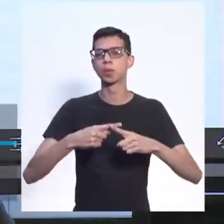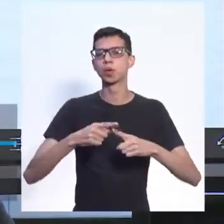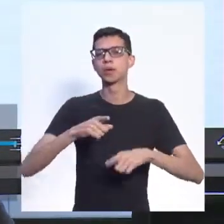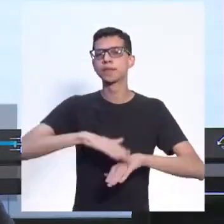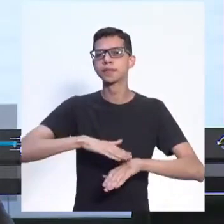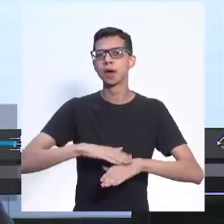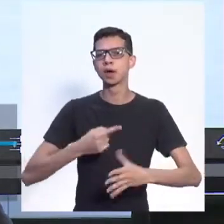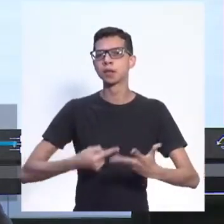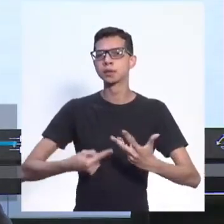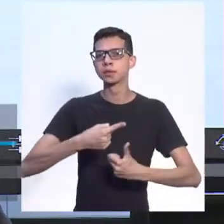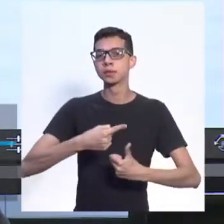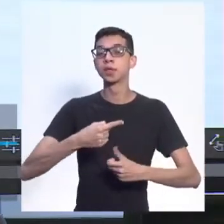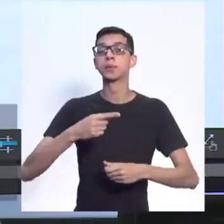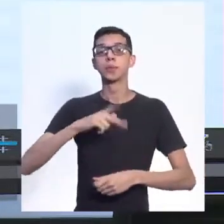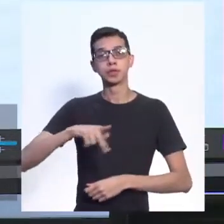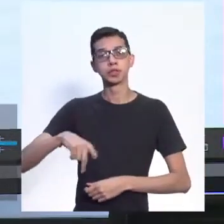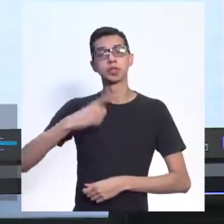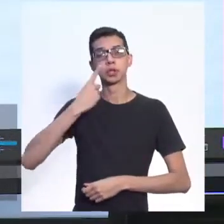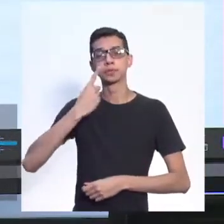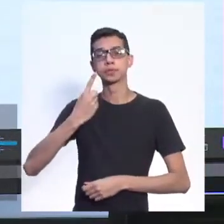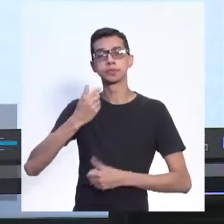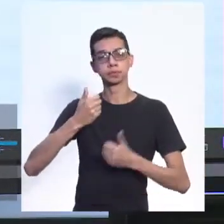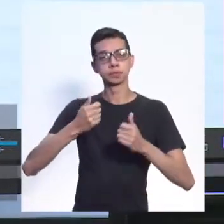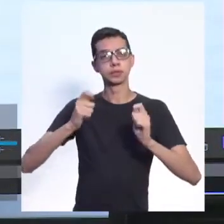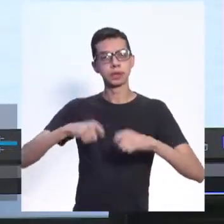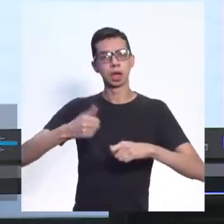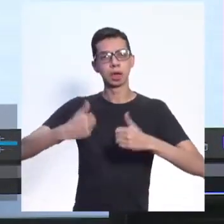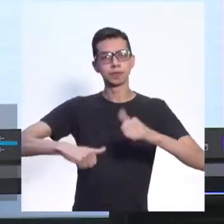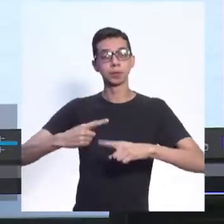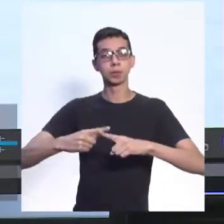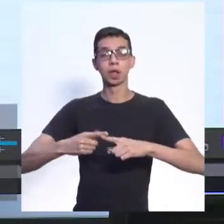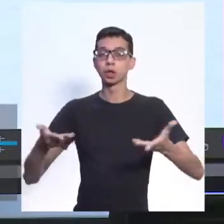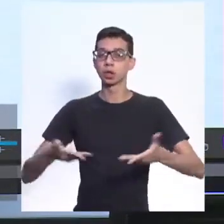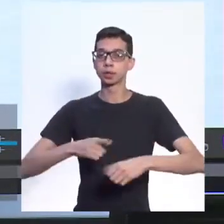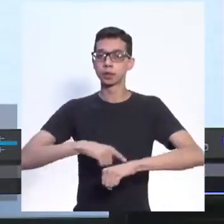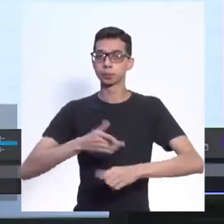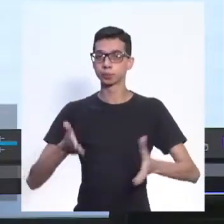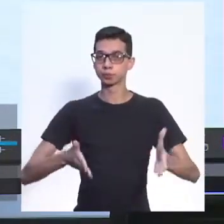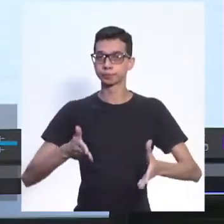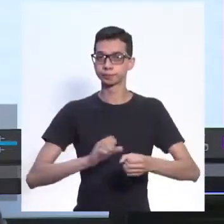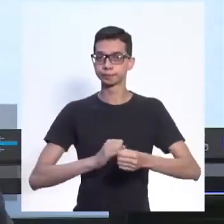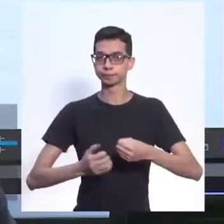o professor vai ter mais uma ferramenta de avaliação desse período de pandemia, certo?